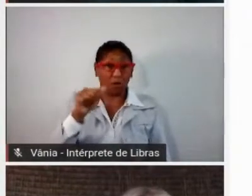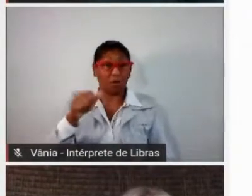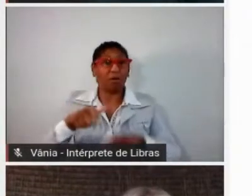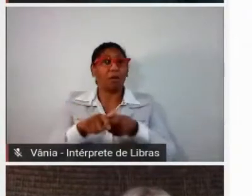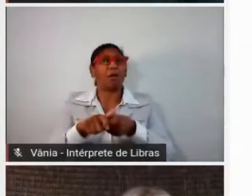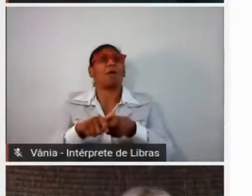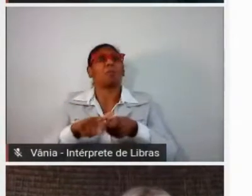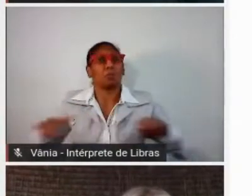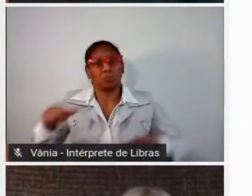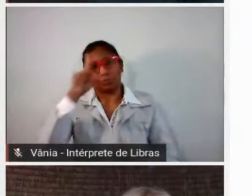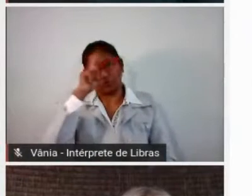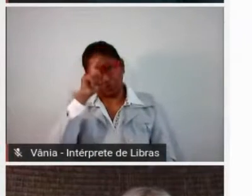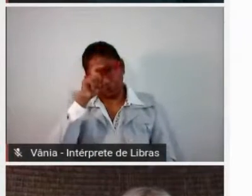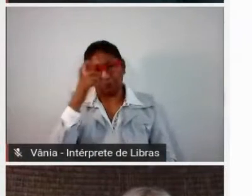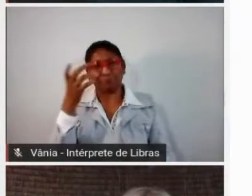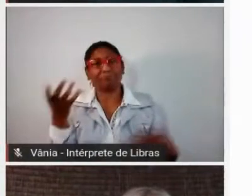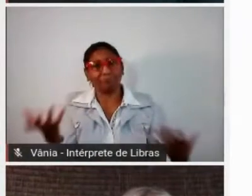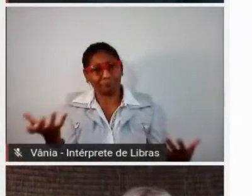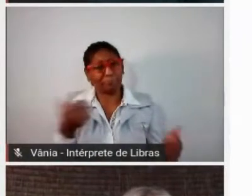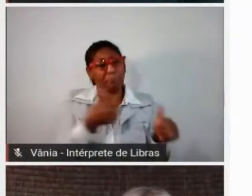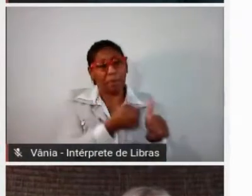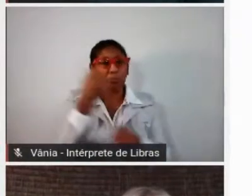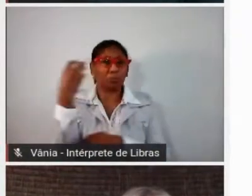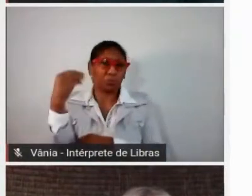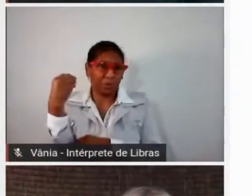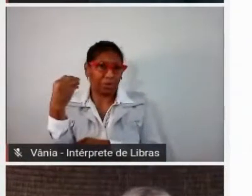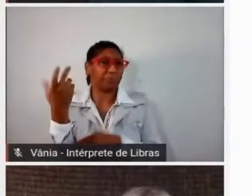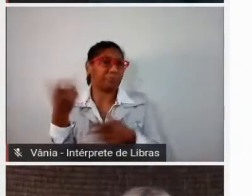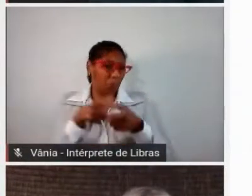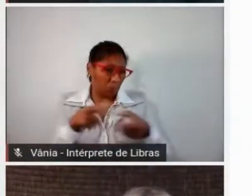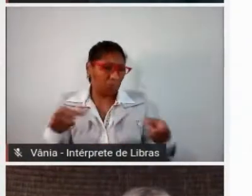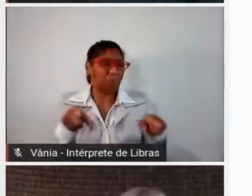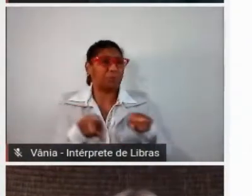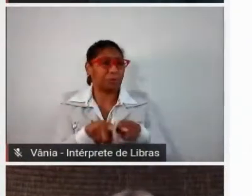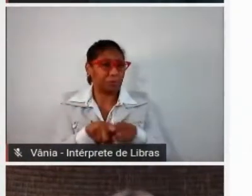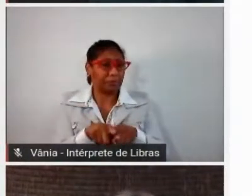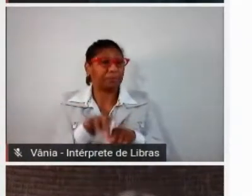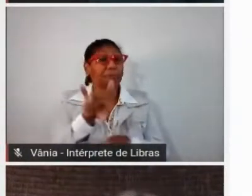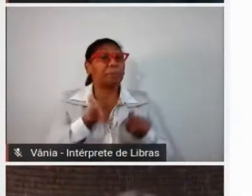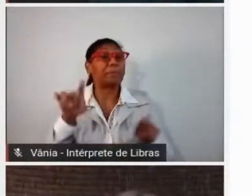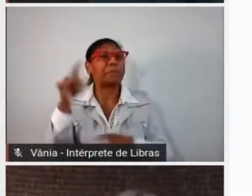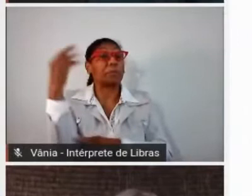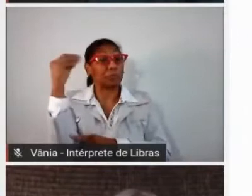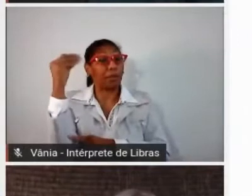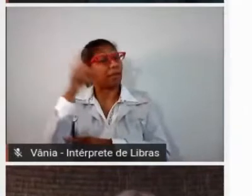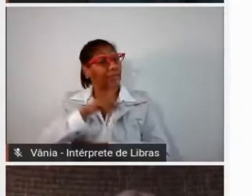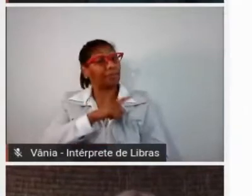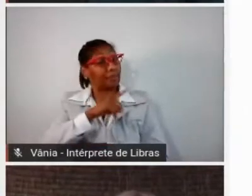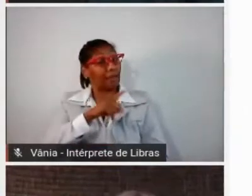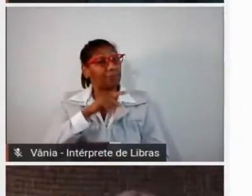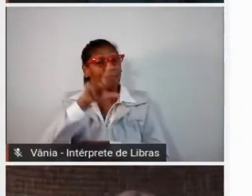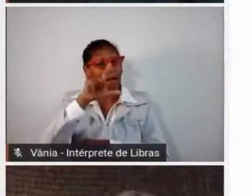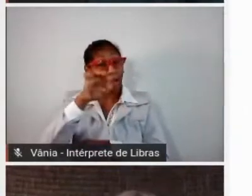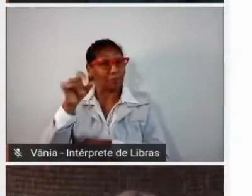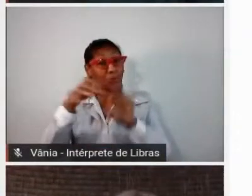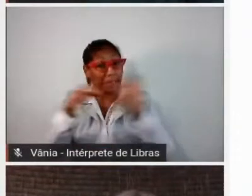Canoa está inserida também no contexto da região metropolitana, que tem uma disponibilidade de leitos livres para leitos